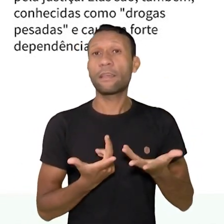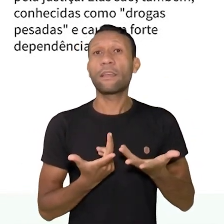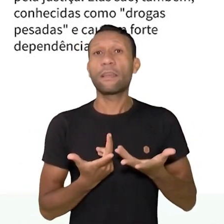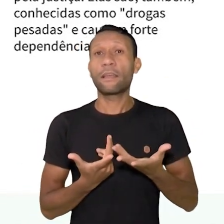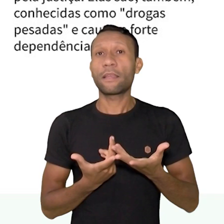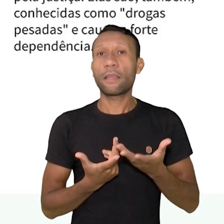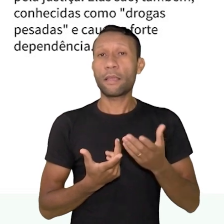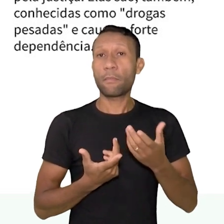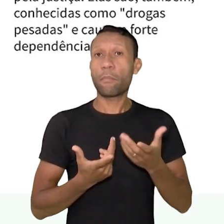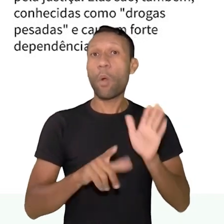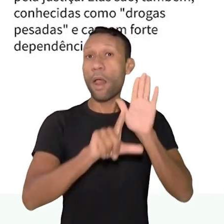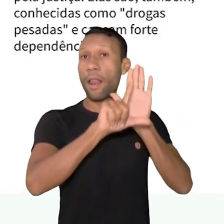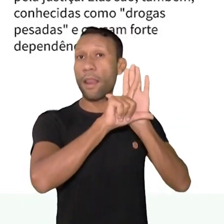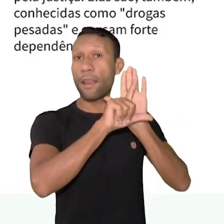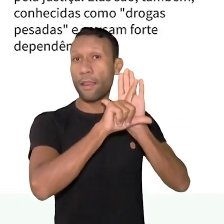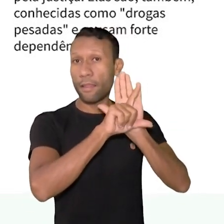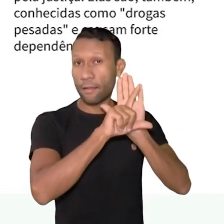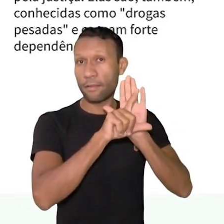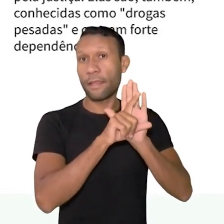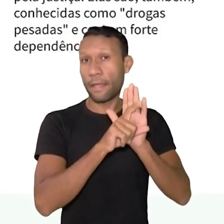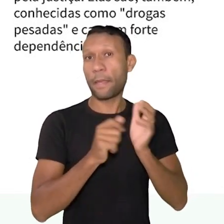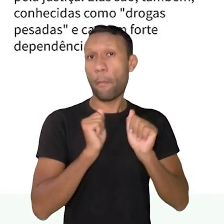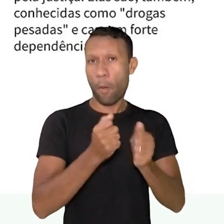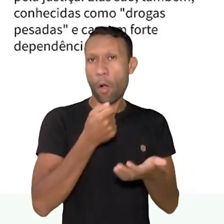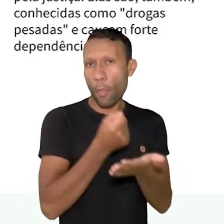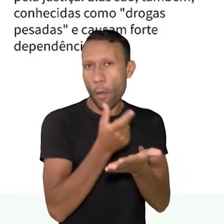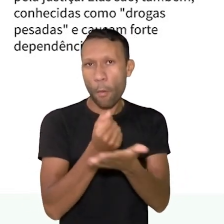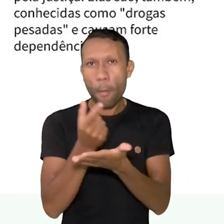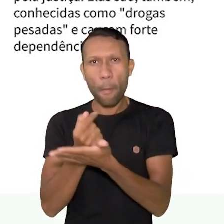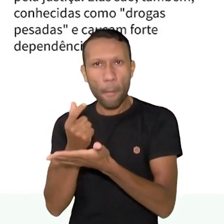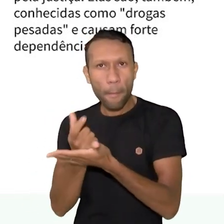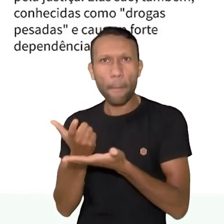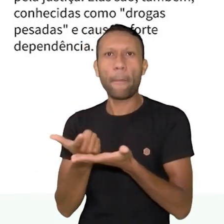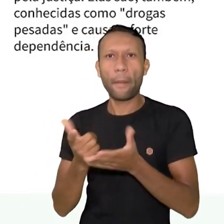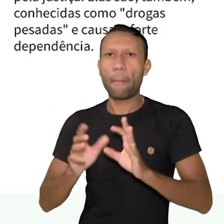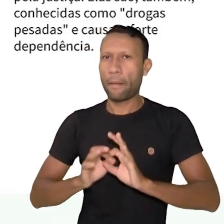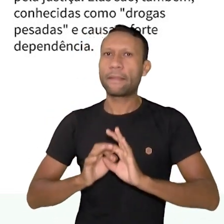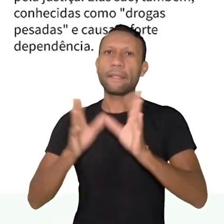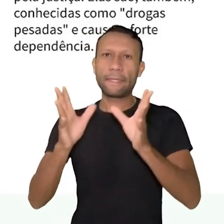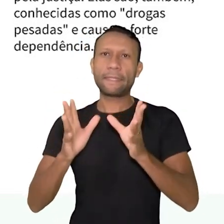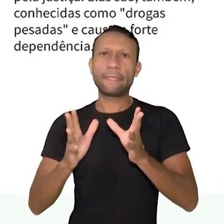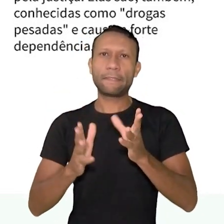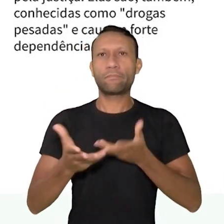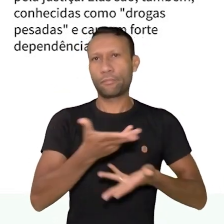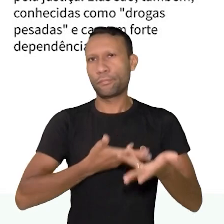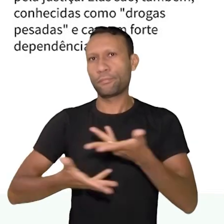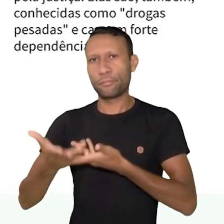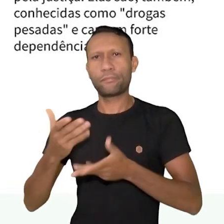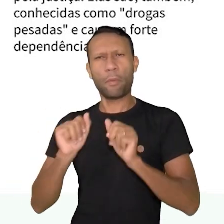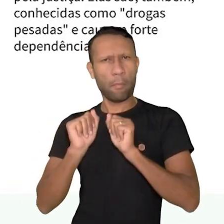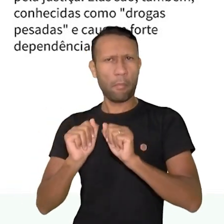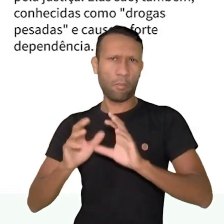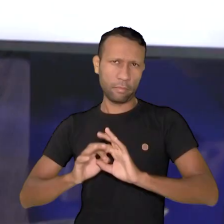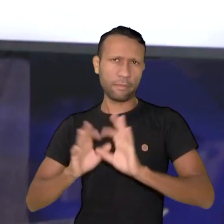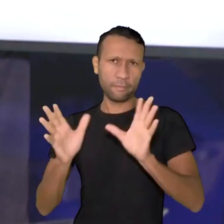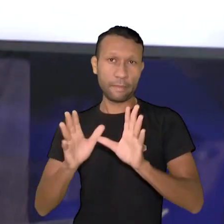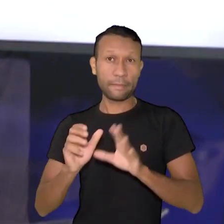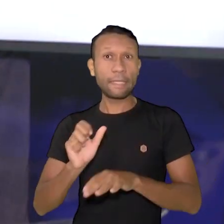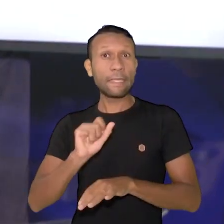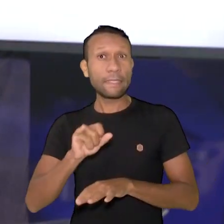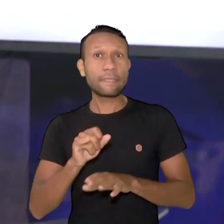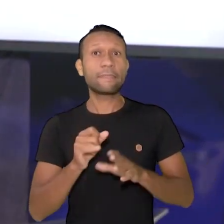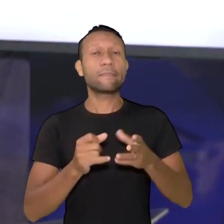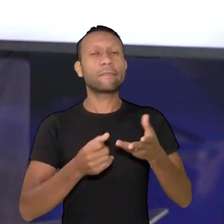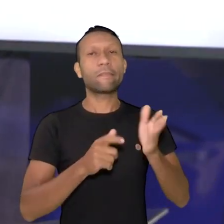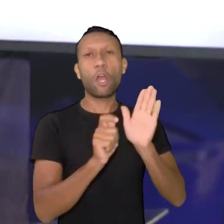aquelas permitidas por lei, as quais são compradas praticamente de maneira livre e seu comércio é legal. Então, quando a gente fala de